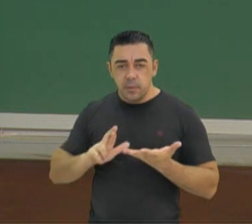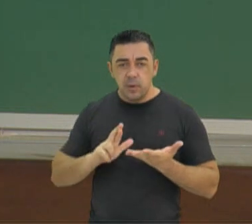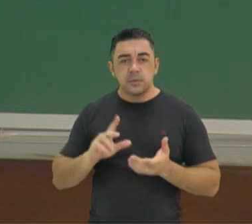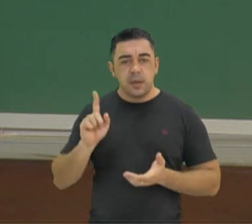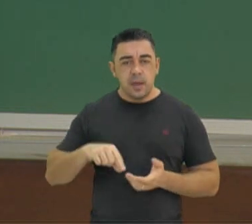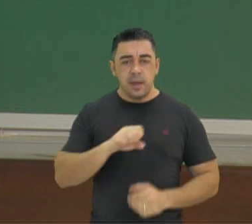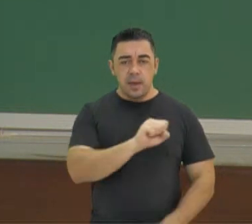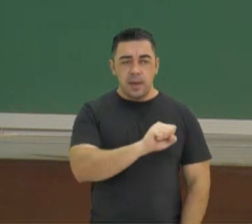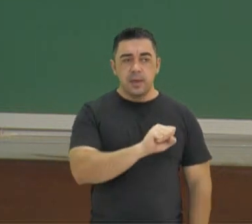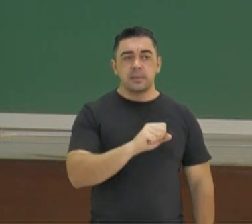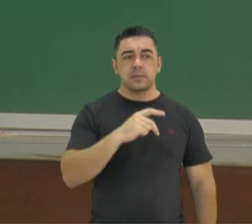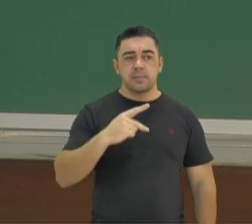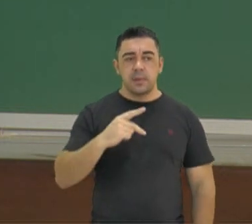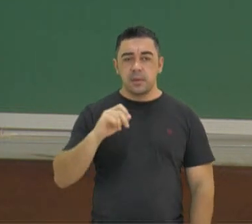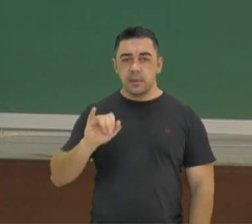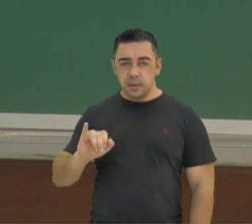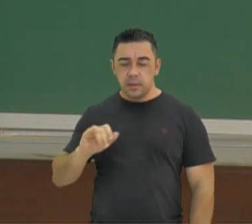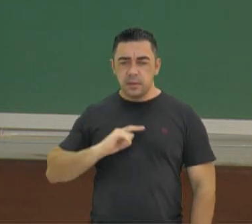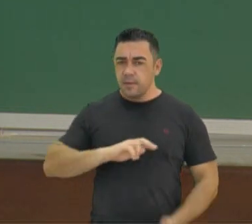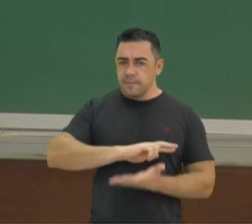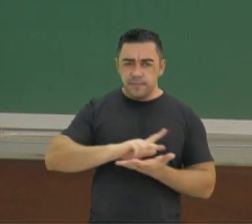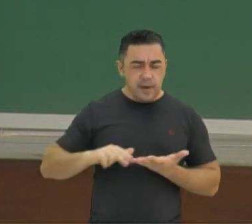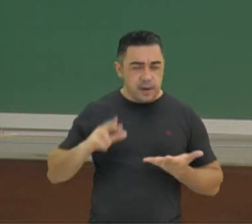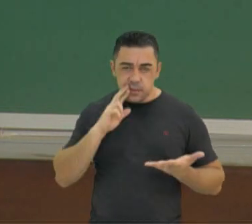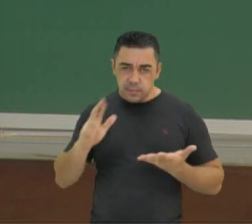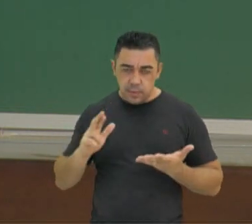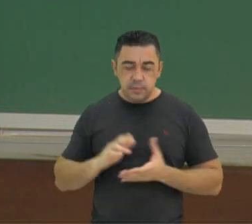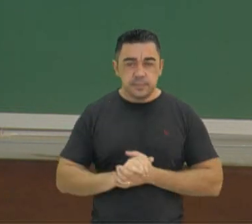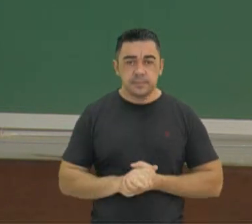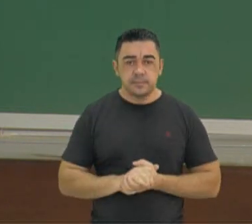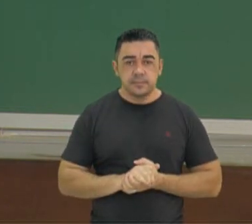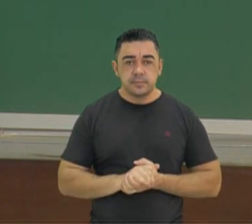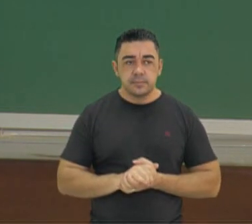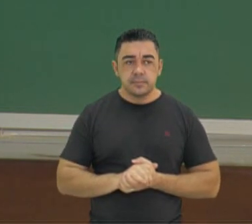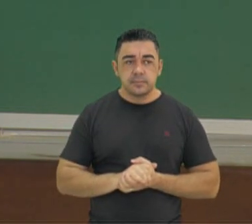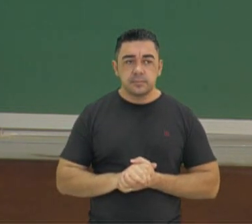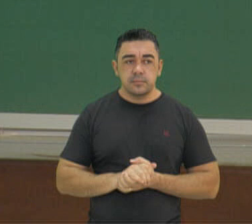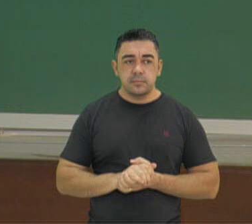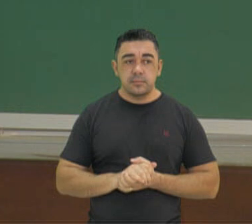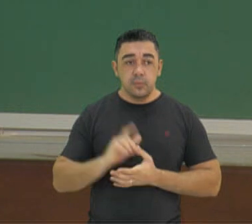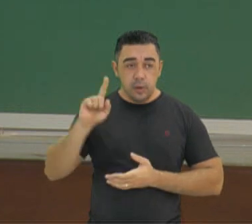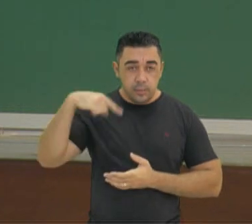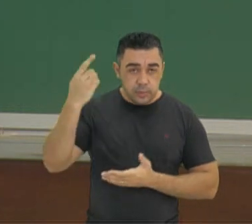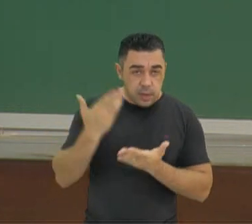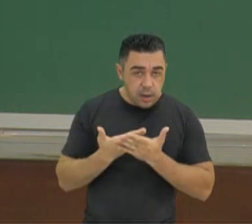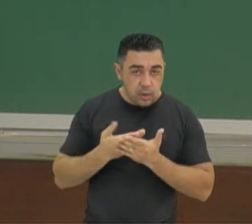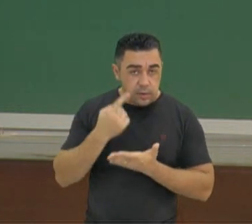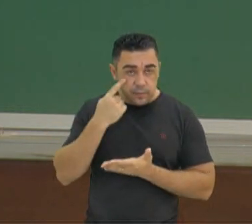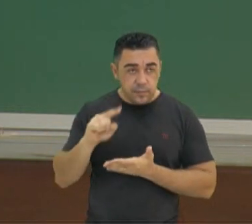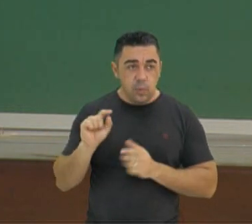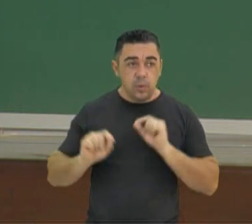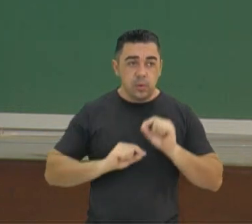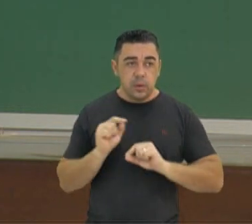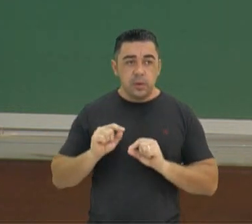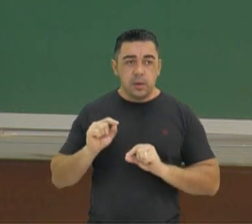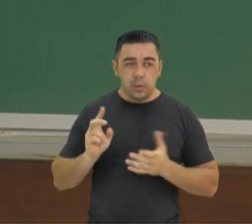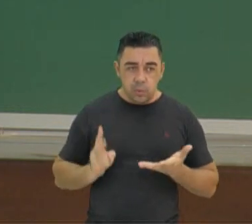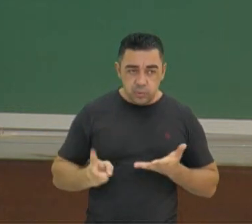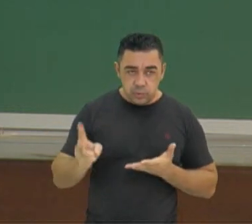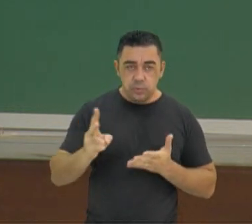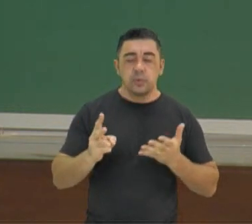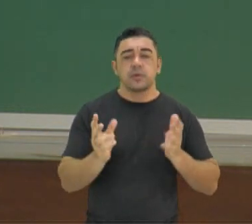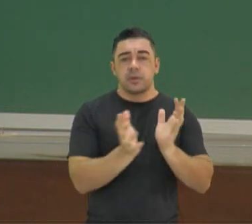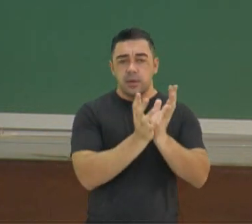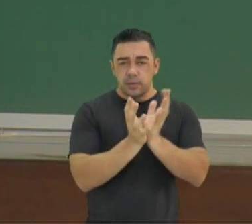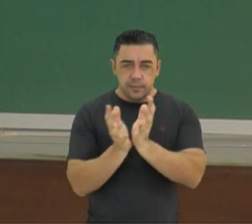ele não tem apenas uma solução, tem infinitas soluções, né? Na próxima aula, veremos a continuação,